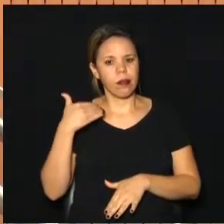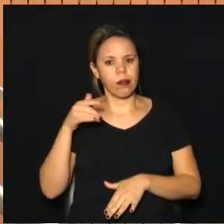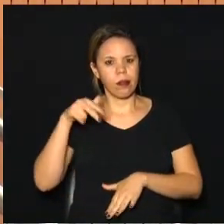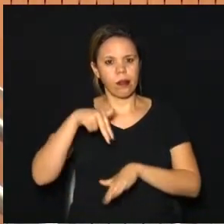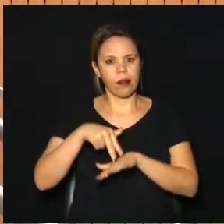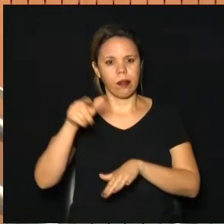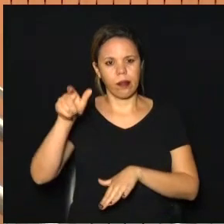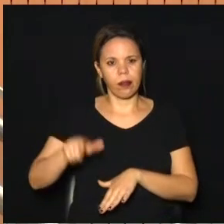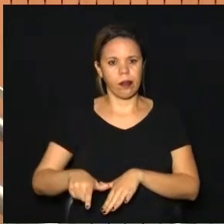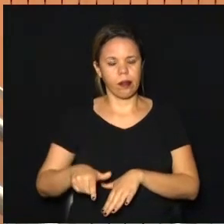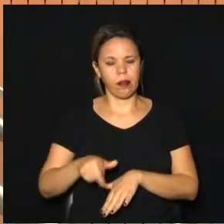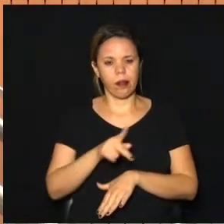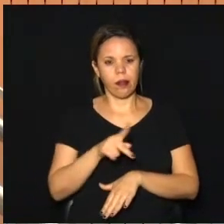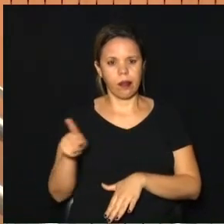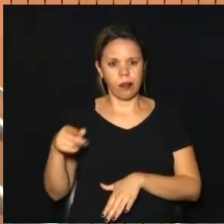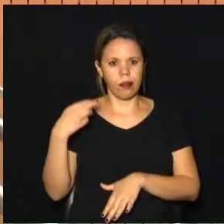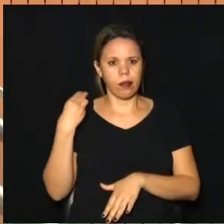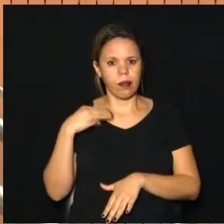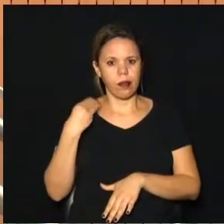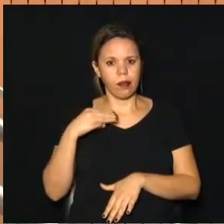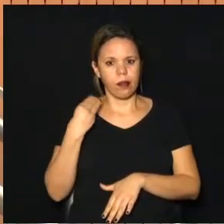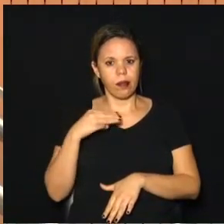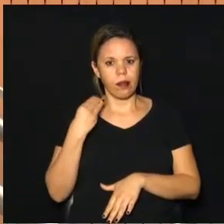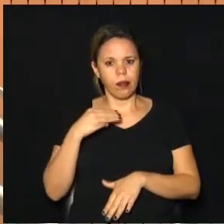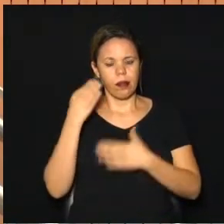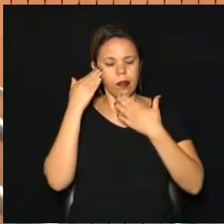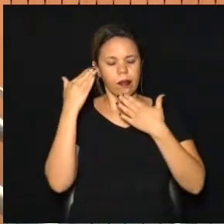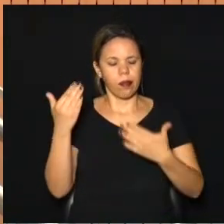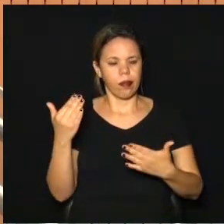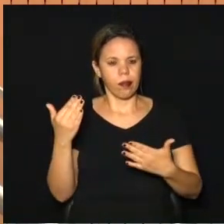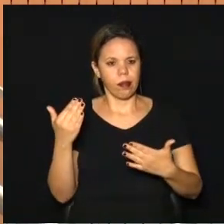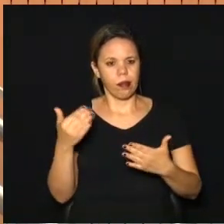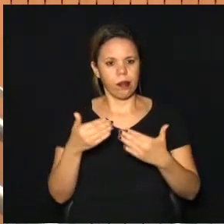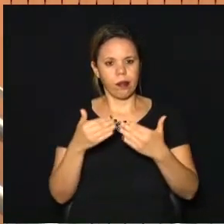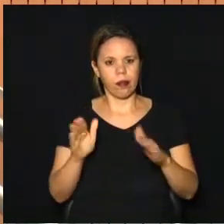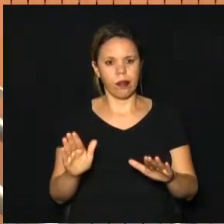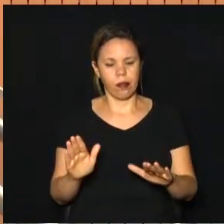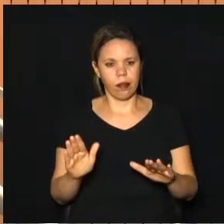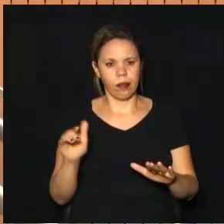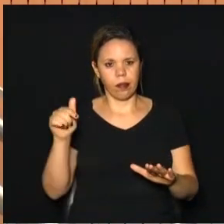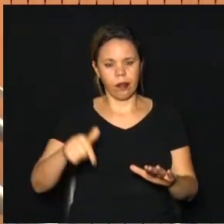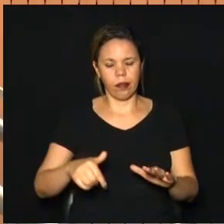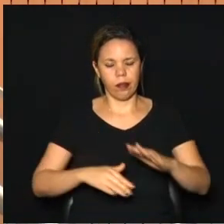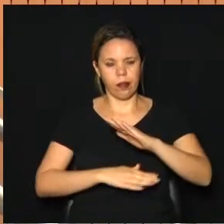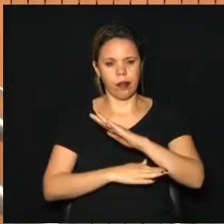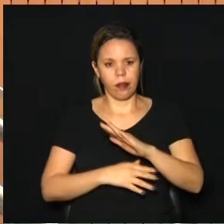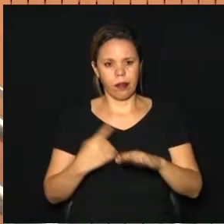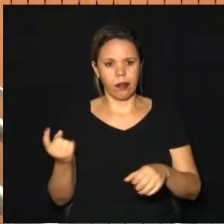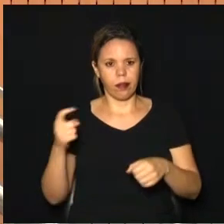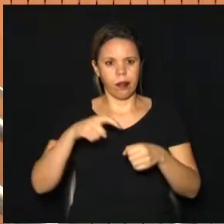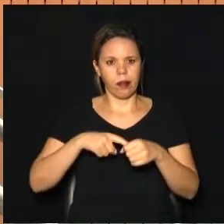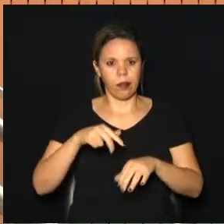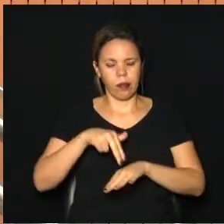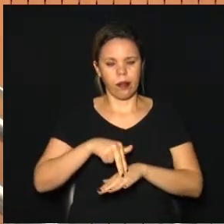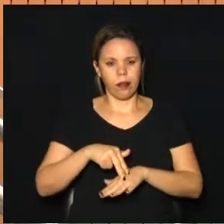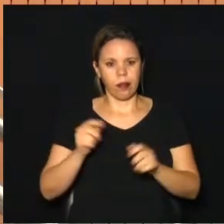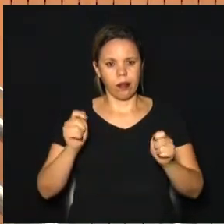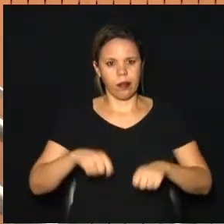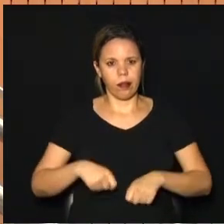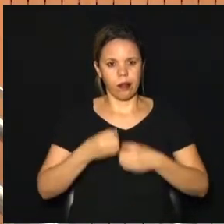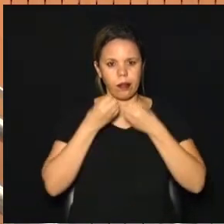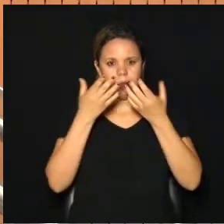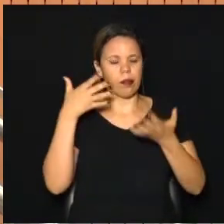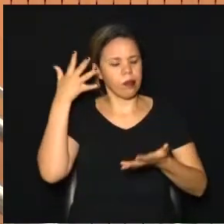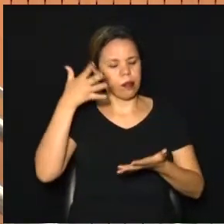pessoa do nosso presidente Marcos Bernardelli. Muito obrigado por abrir as portas da Câmara para que eu voltasse nessa condição e